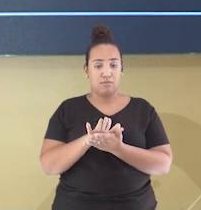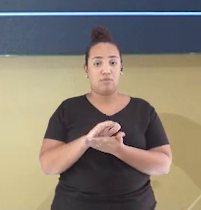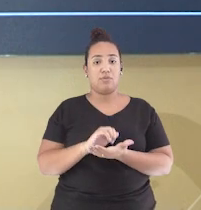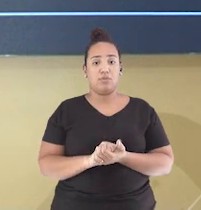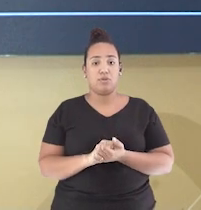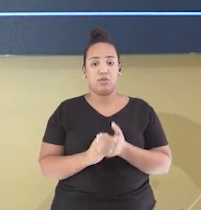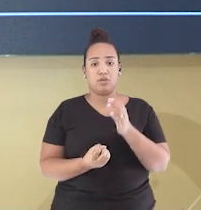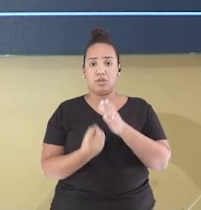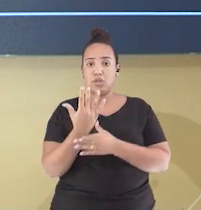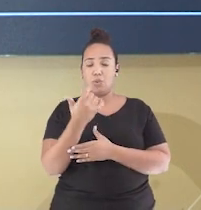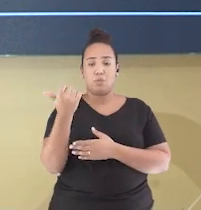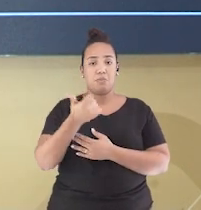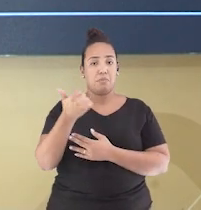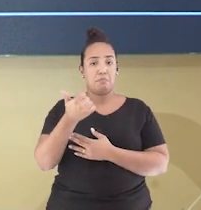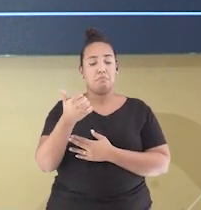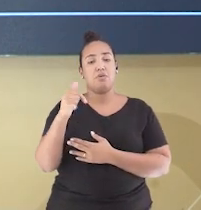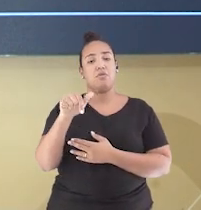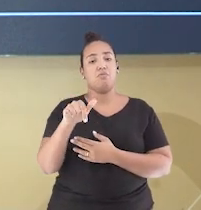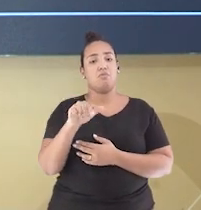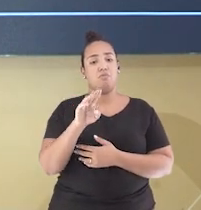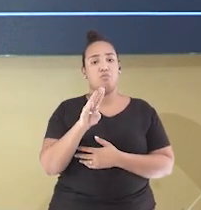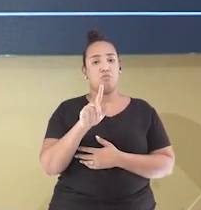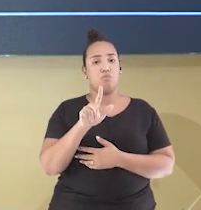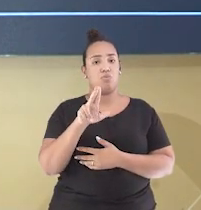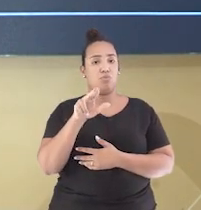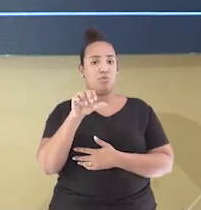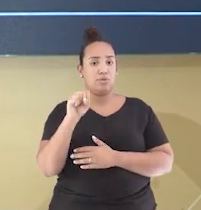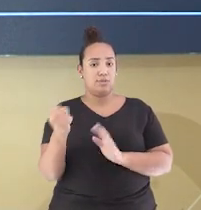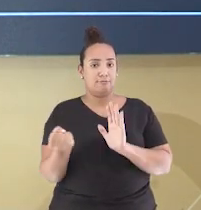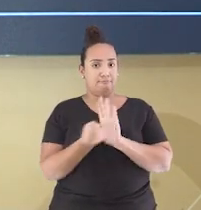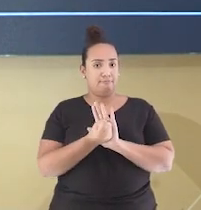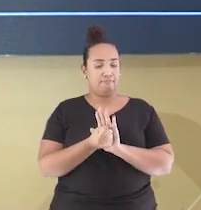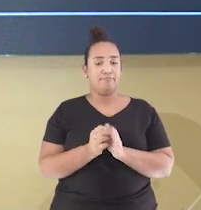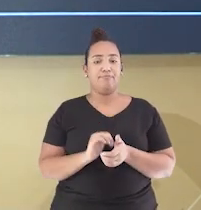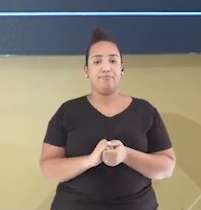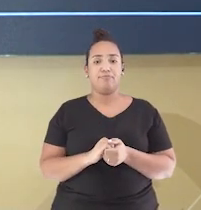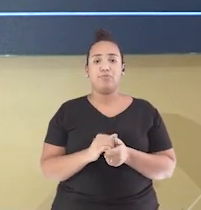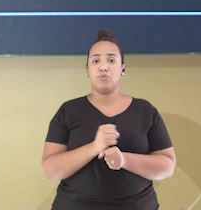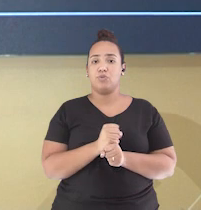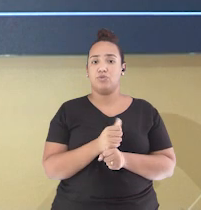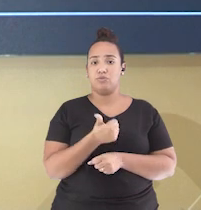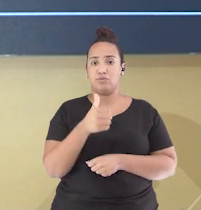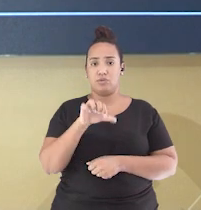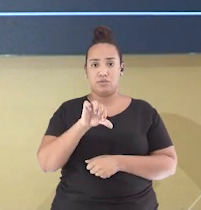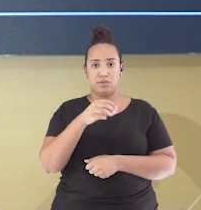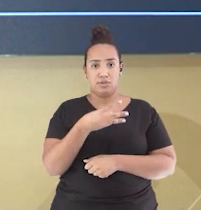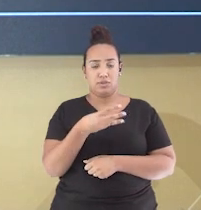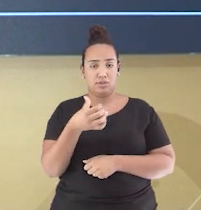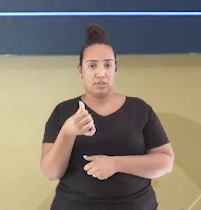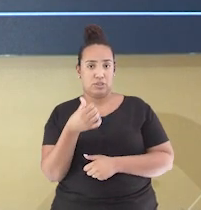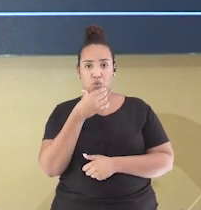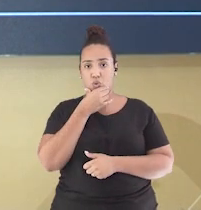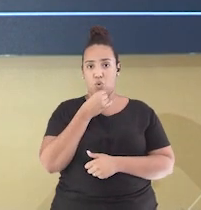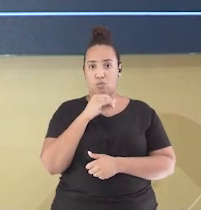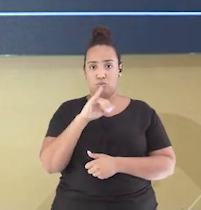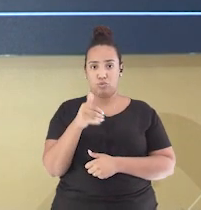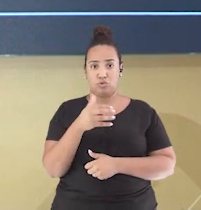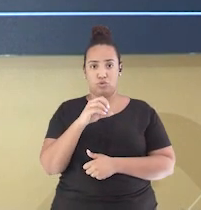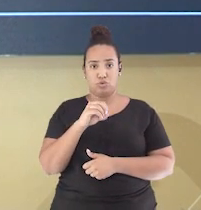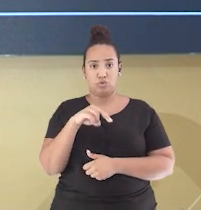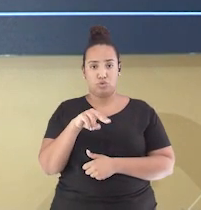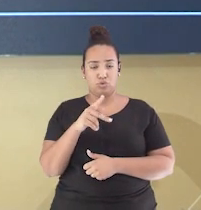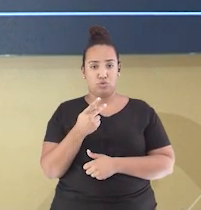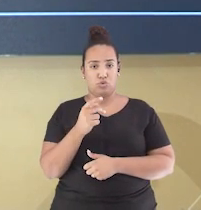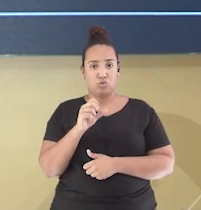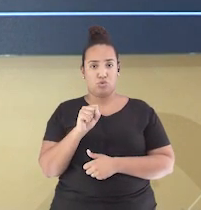compôs Memphis Blues, o primeiro blues registrado. Por volta de 1936, Robert Johnson gravou 29